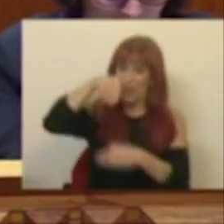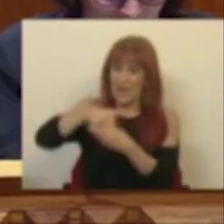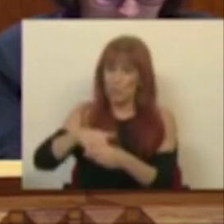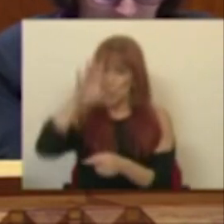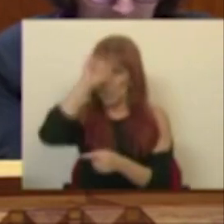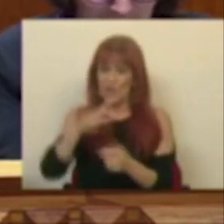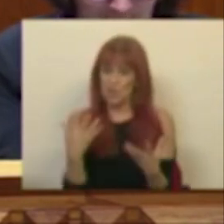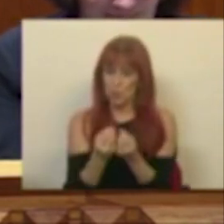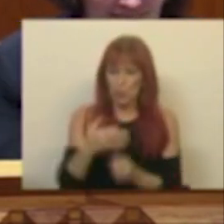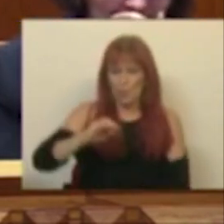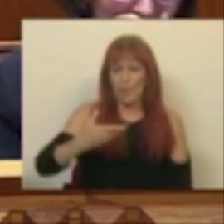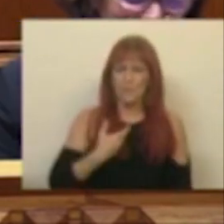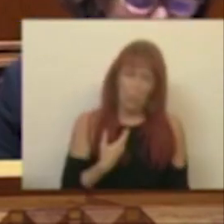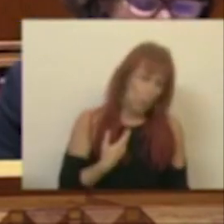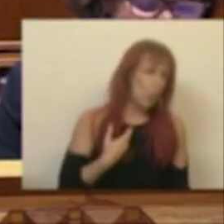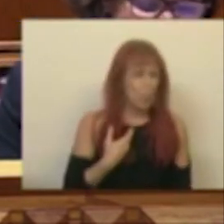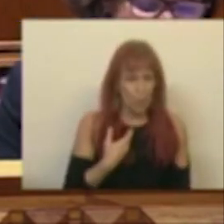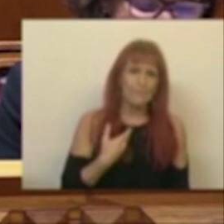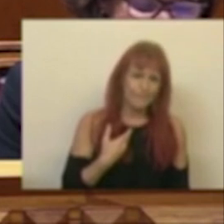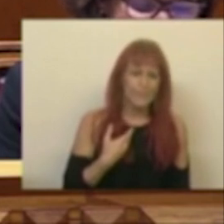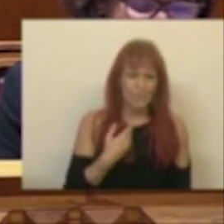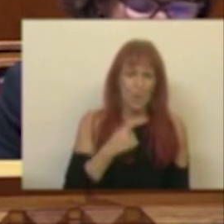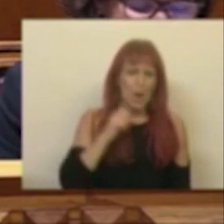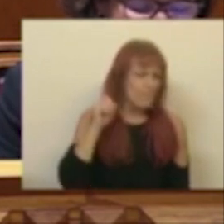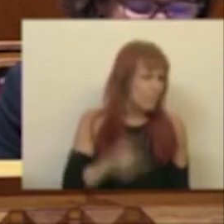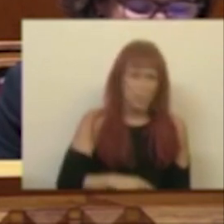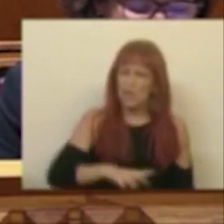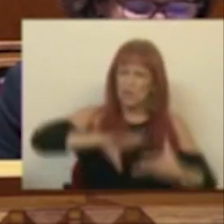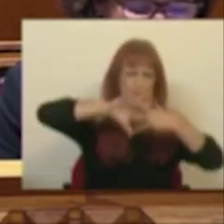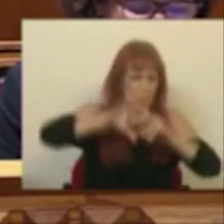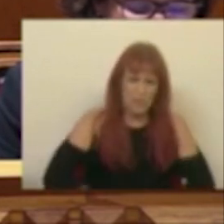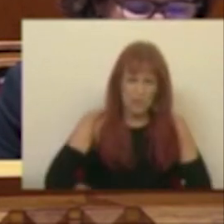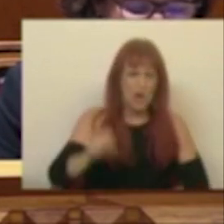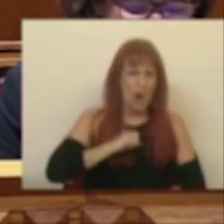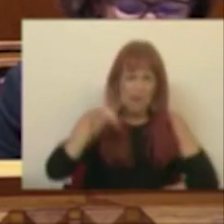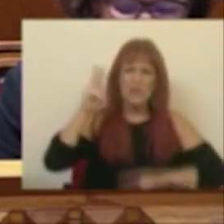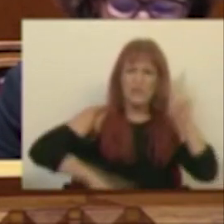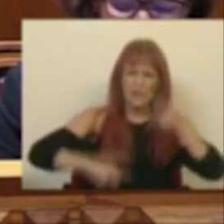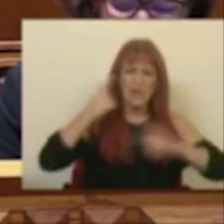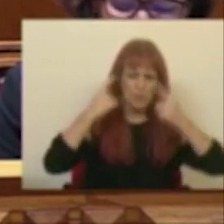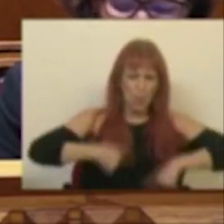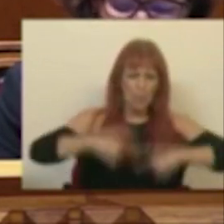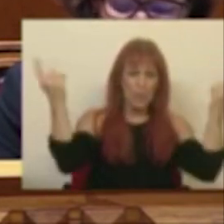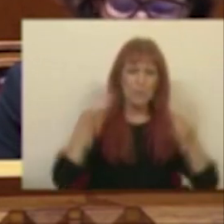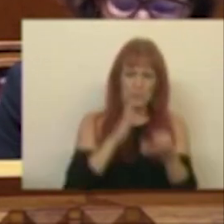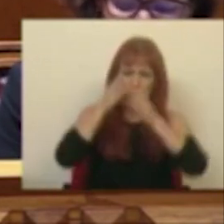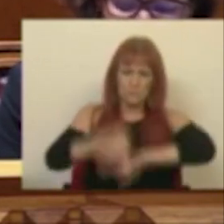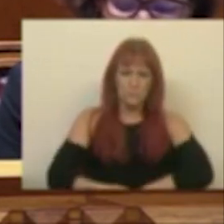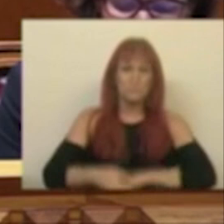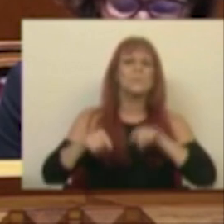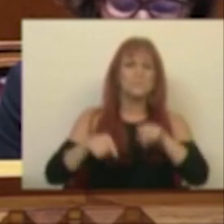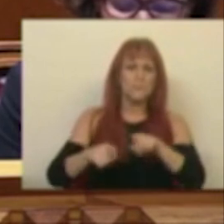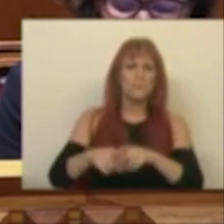governo com o PSD, é que isso levaria à brutal destruição das nossas finanças públicas e à intervenção